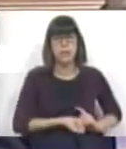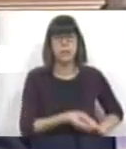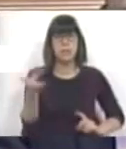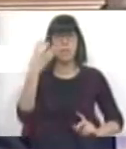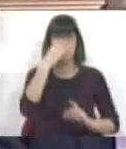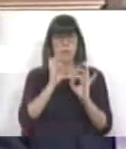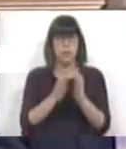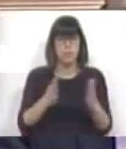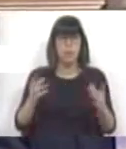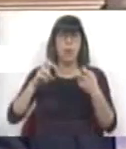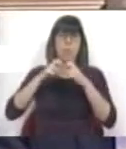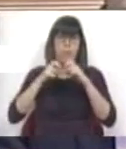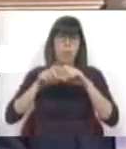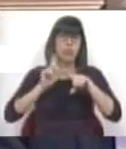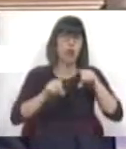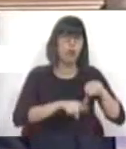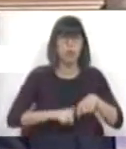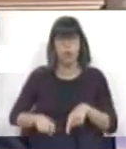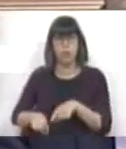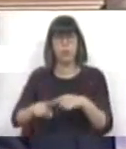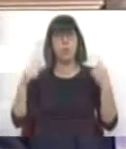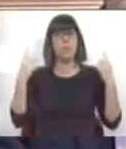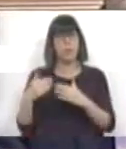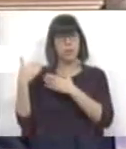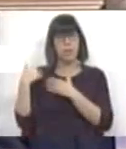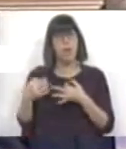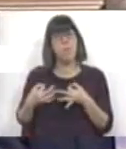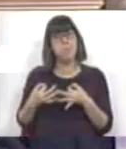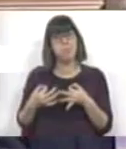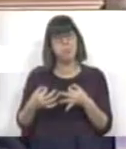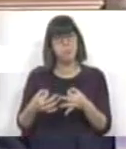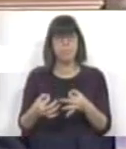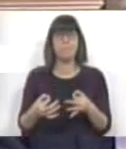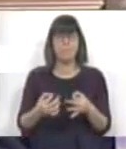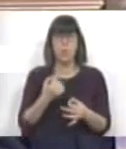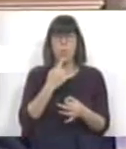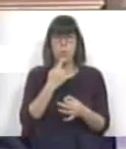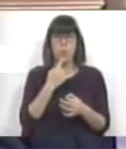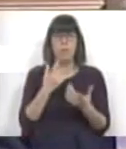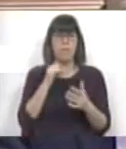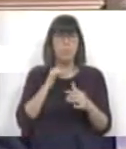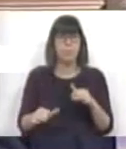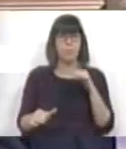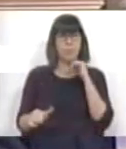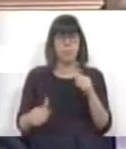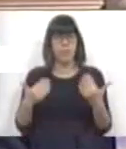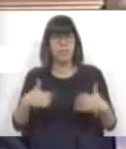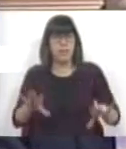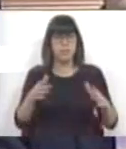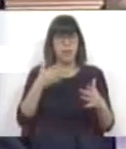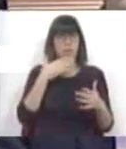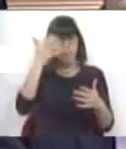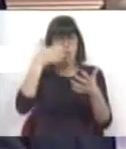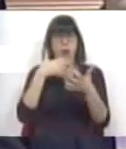pecuárias, problemas de variada origem, cuja pendência se arrasta perante demasiadas complacências e